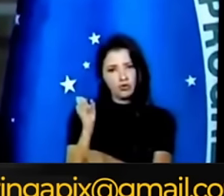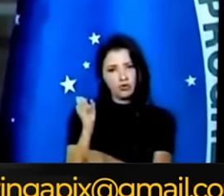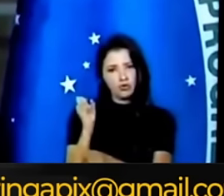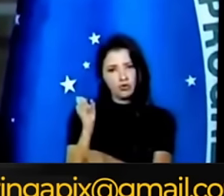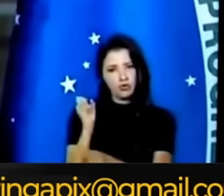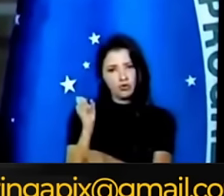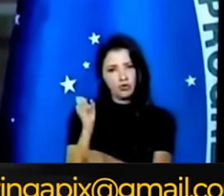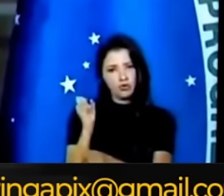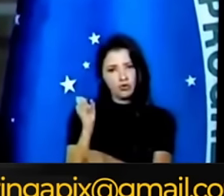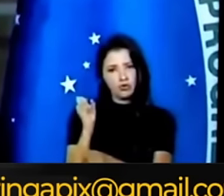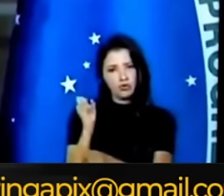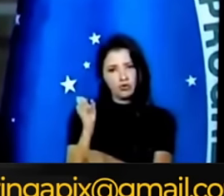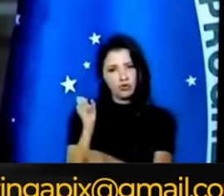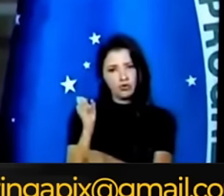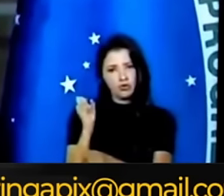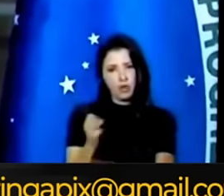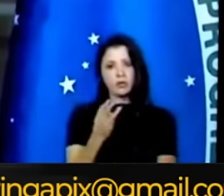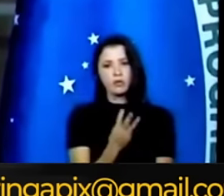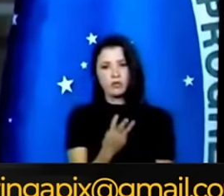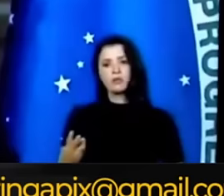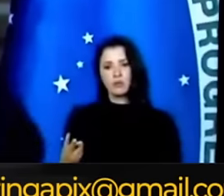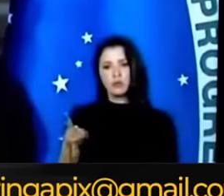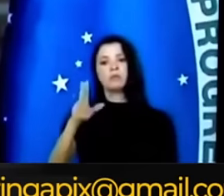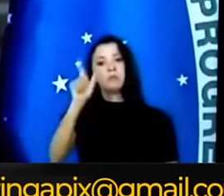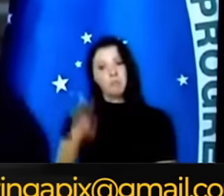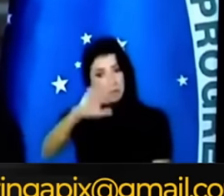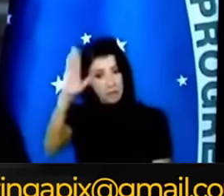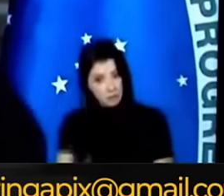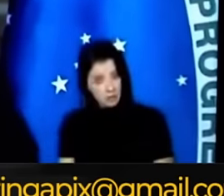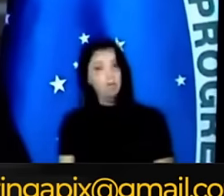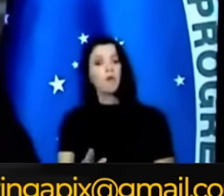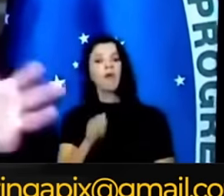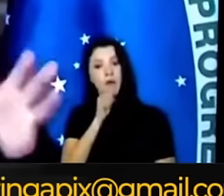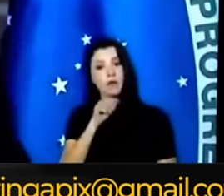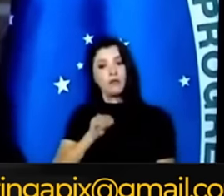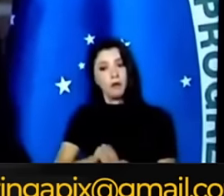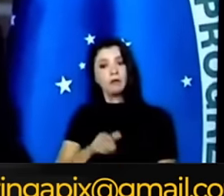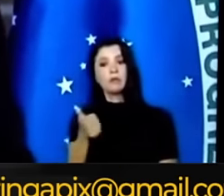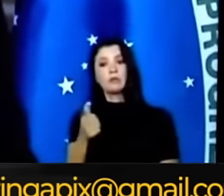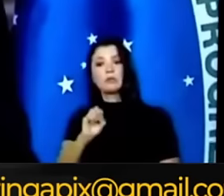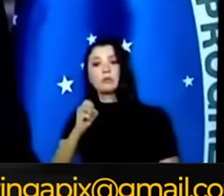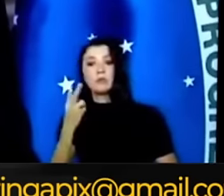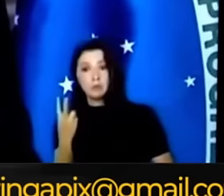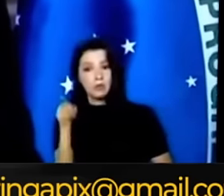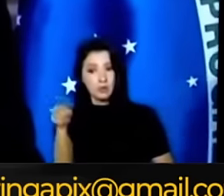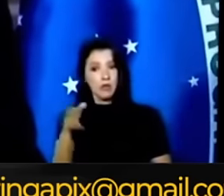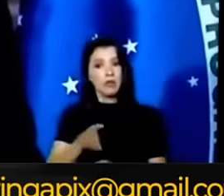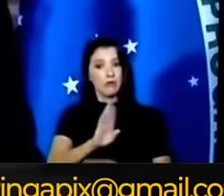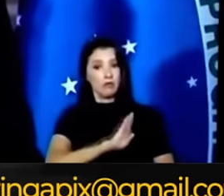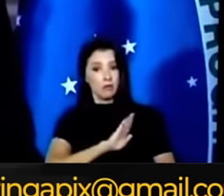de um mês para dizer que foi um ato terrorista vamos buscar ainda 52 brasileiros que estão na faixa de